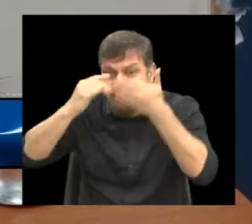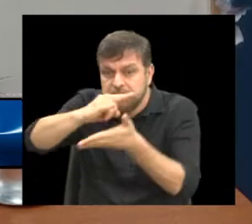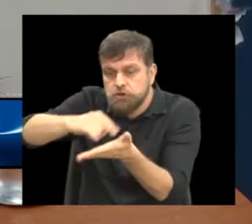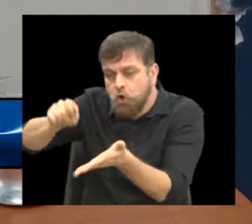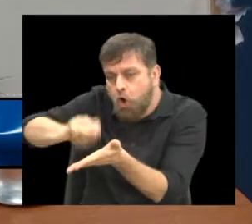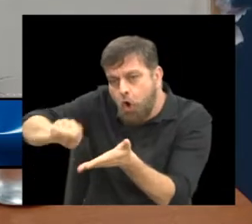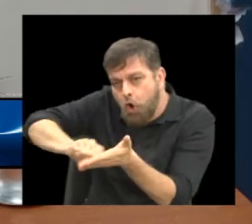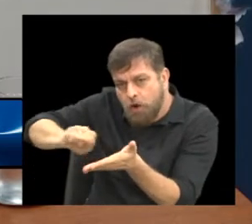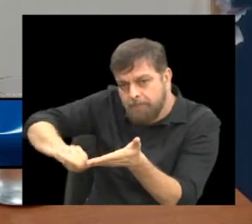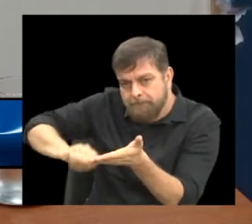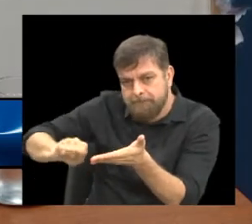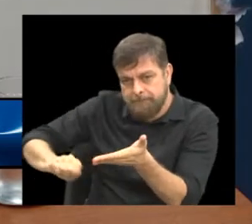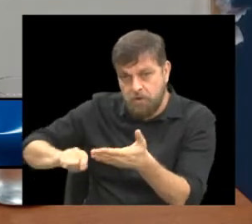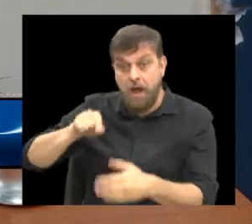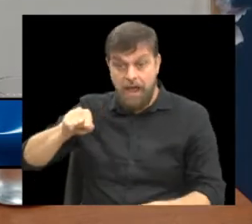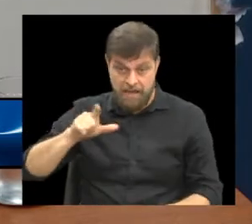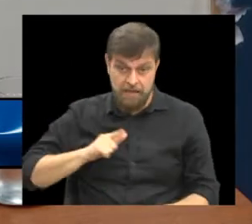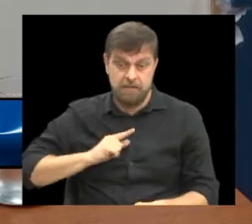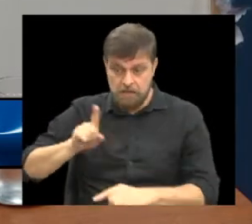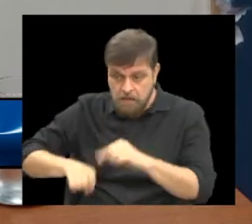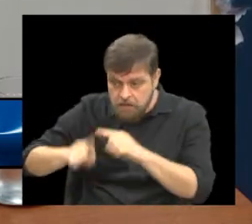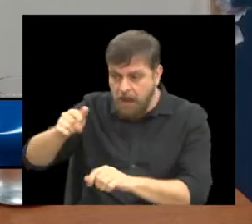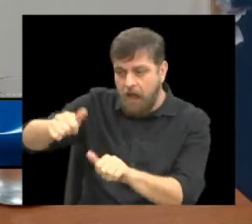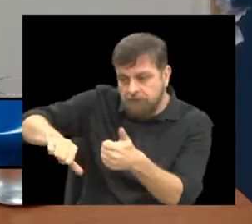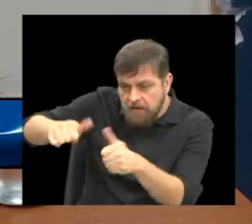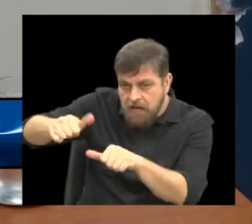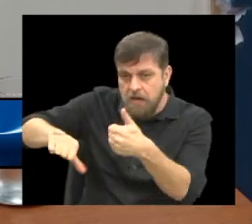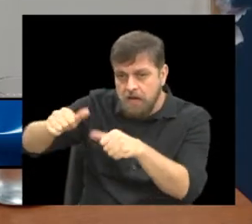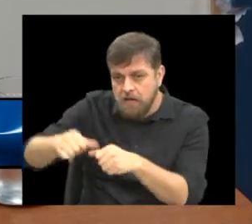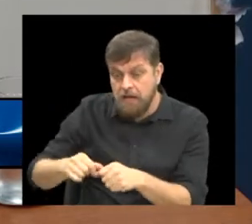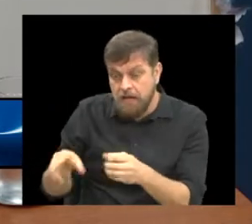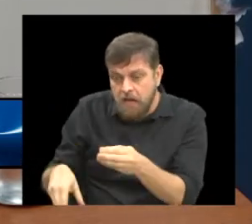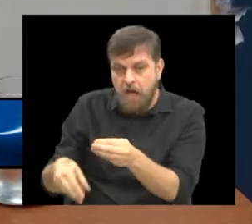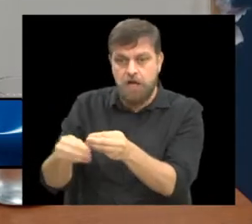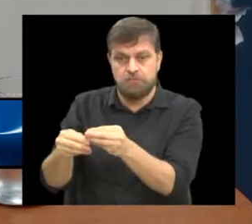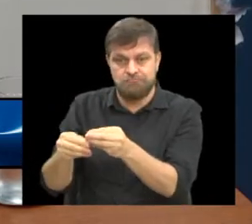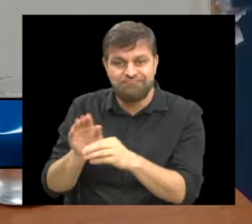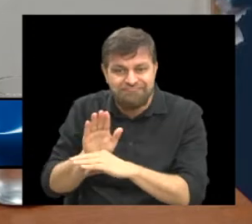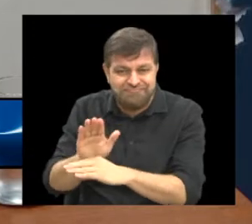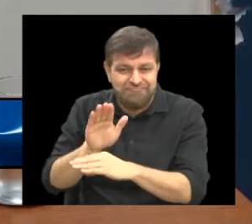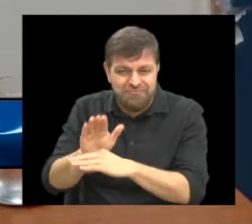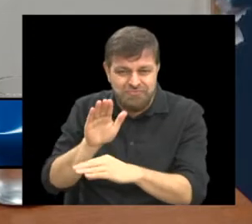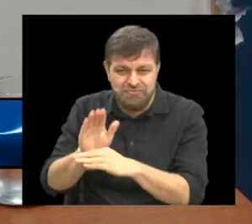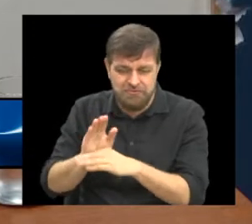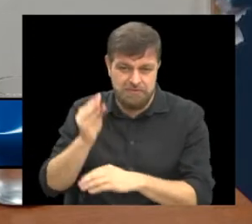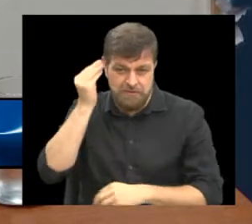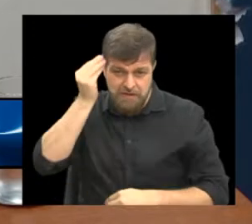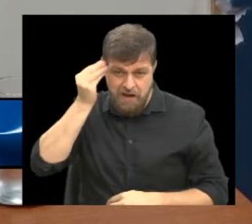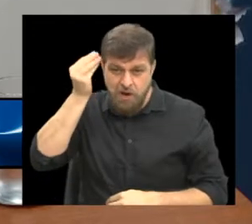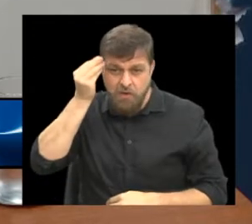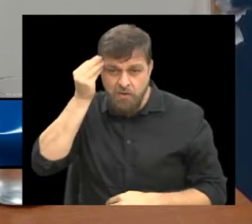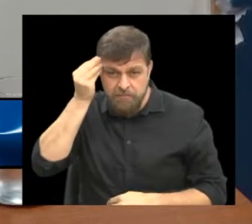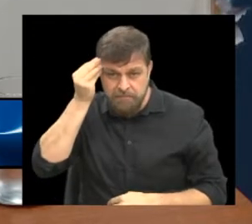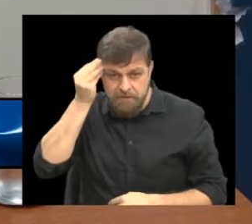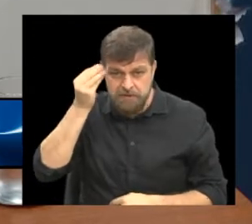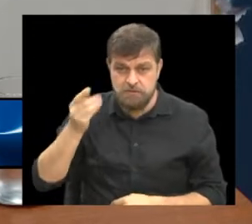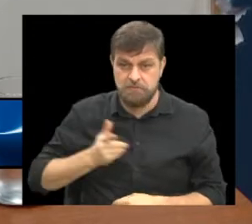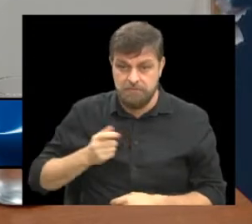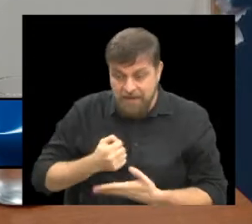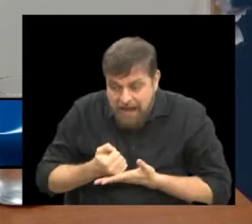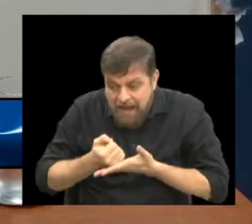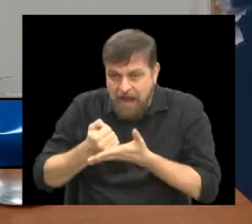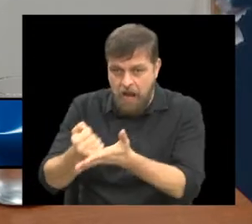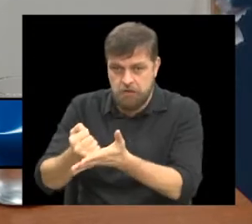uma psicóloga que fez. Ela tem um instrumento que ela vai colaborar com o psiquiatra ou com o neurologista e